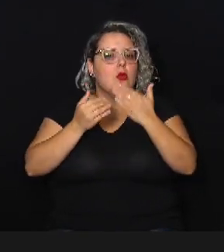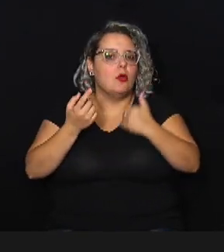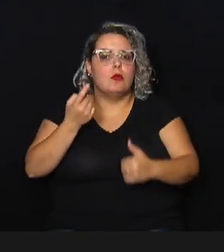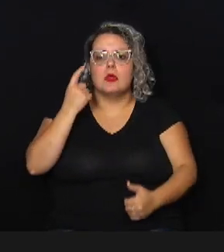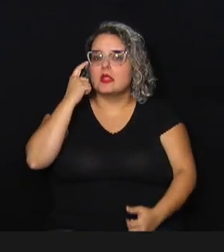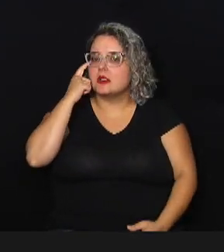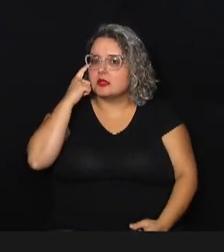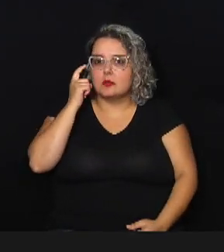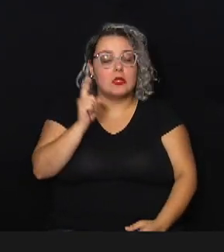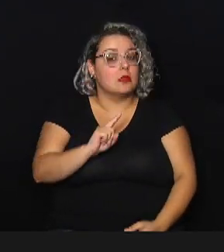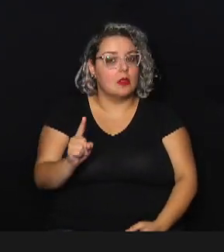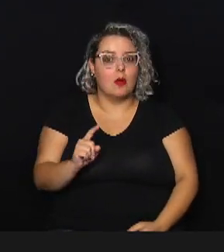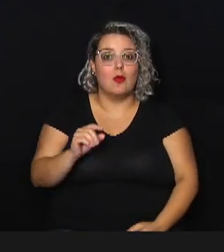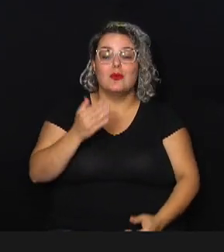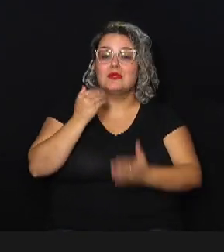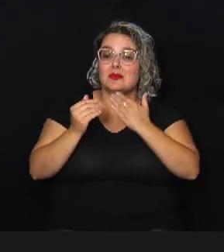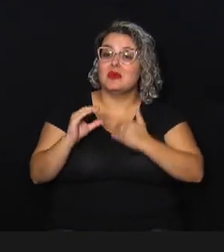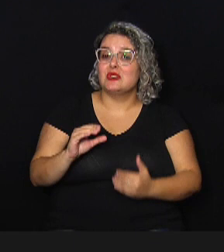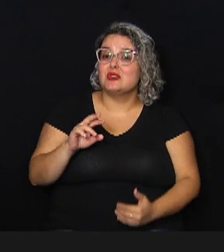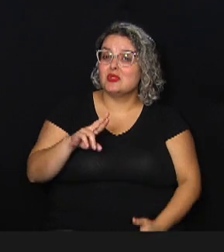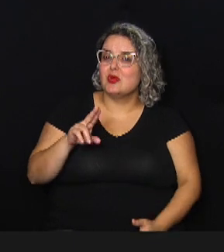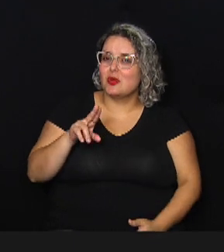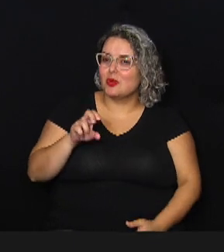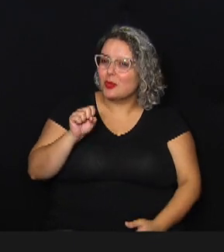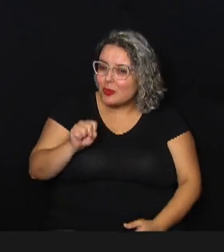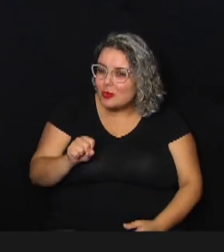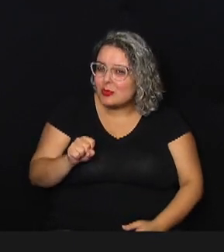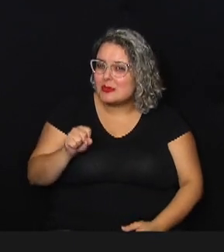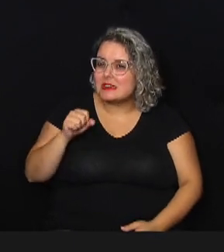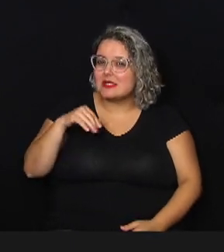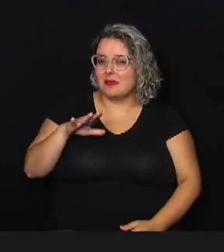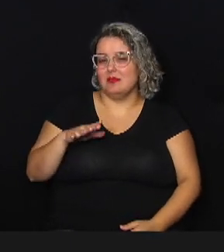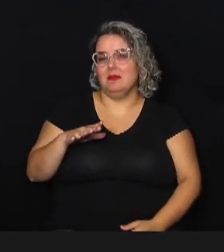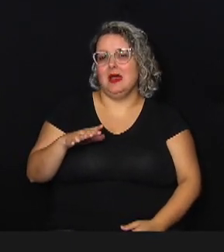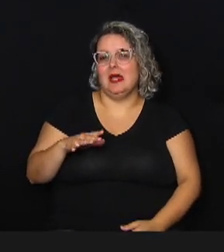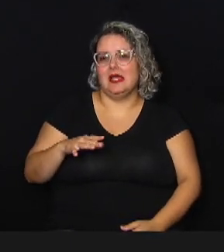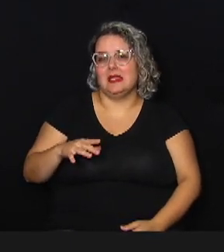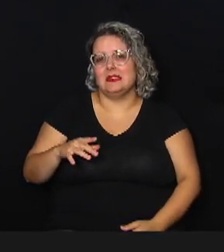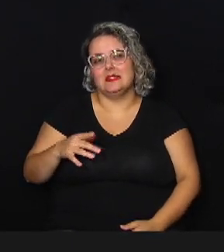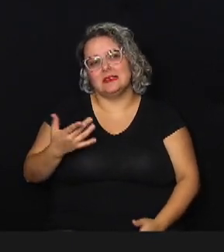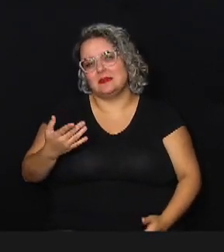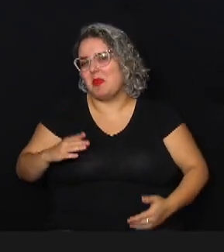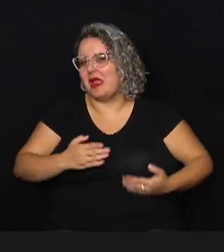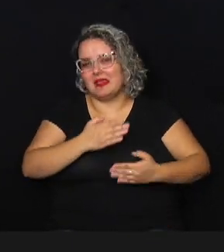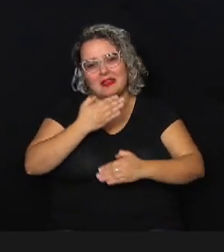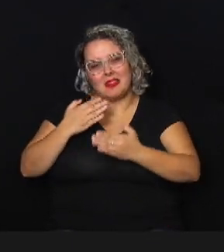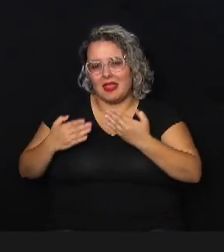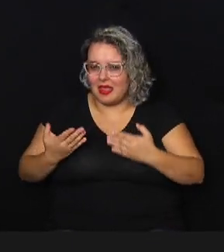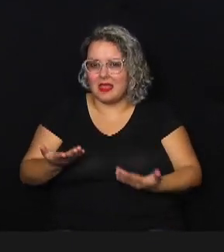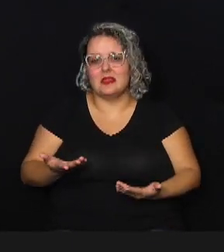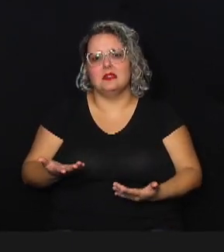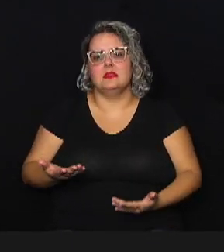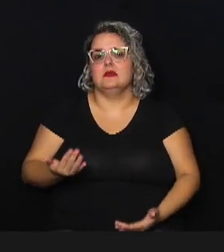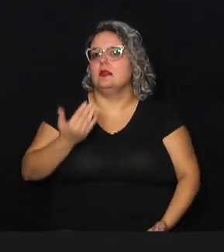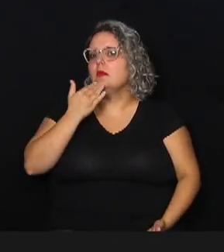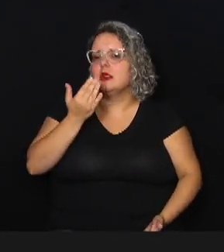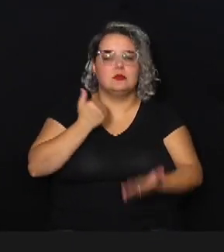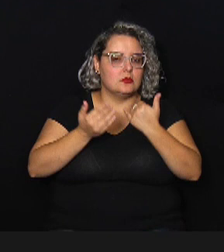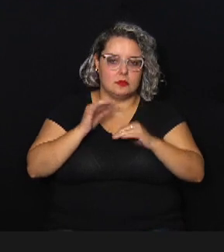alimentos crus, eles são alimentos potencialmente mais contaminados, tá? Então a gente pede para o paciente não ingerir